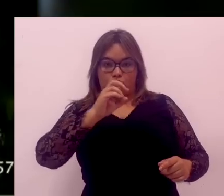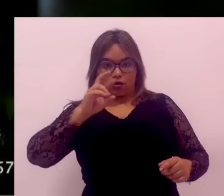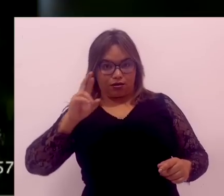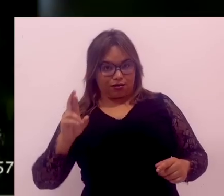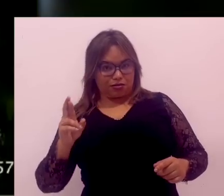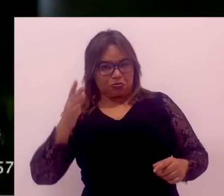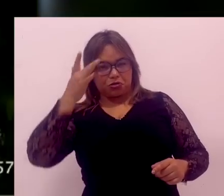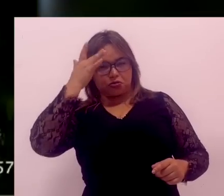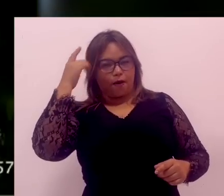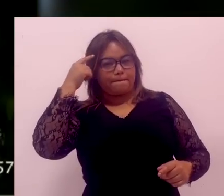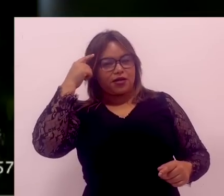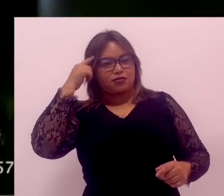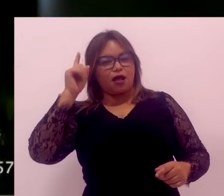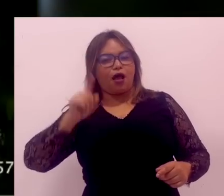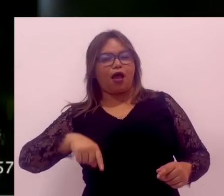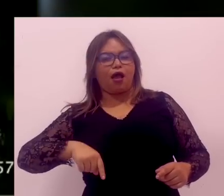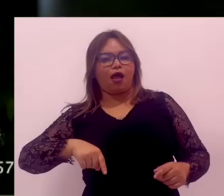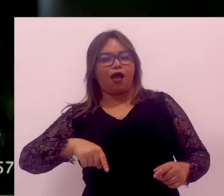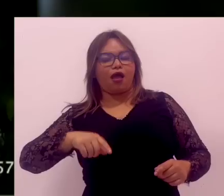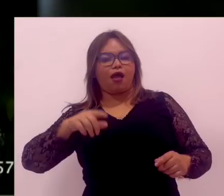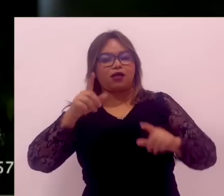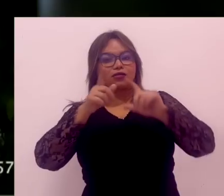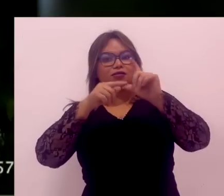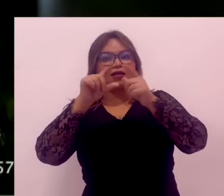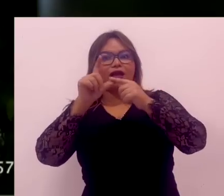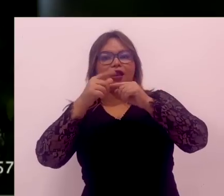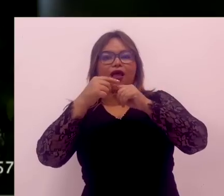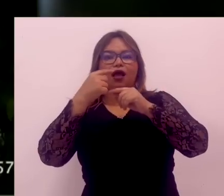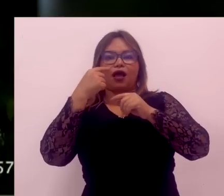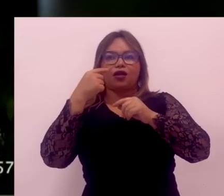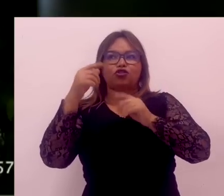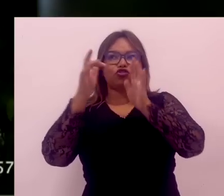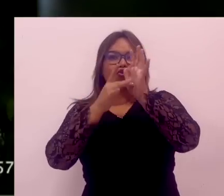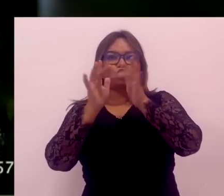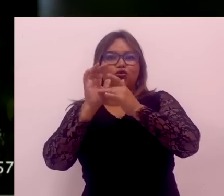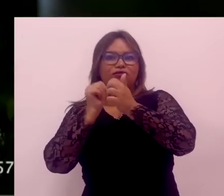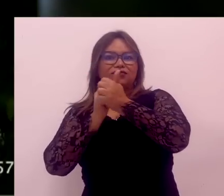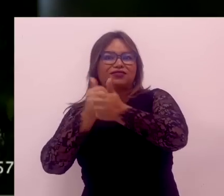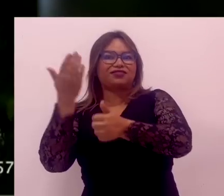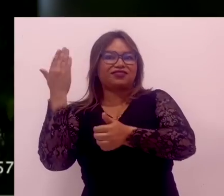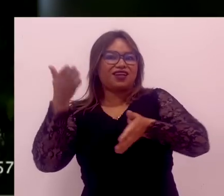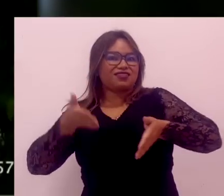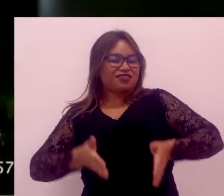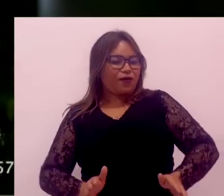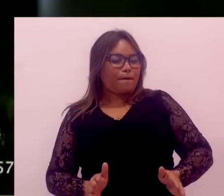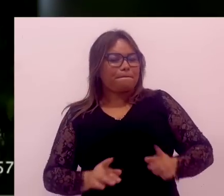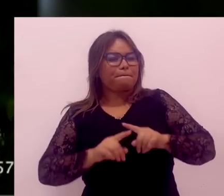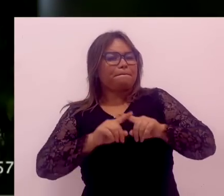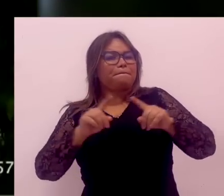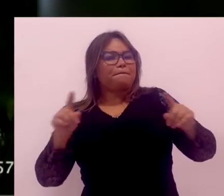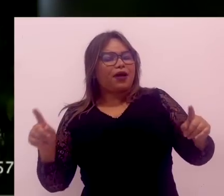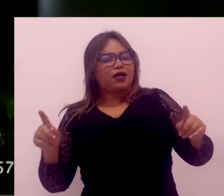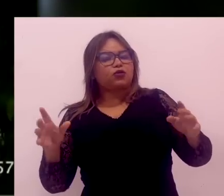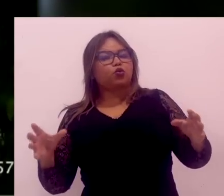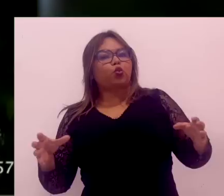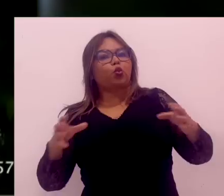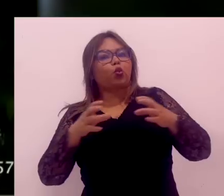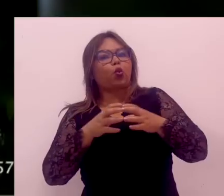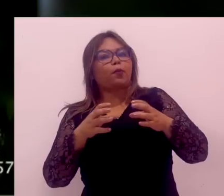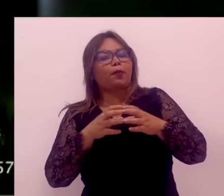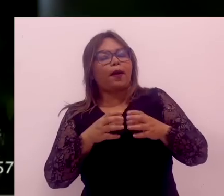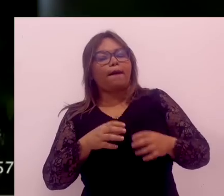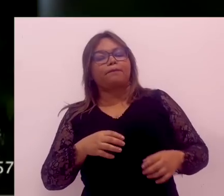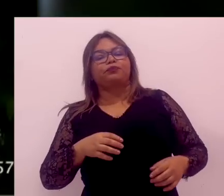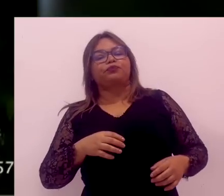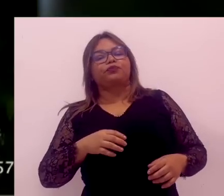aqui, é claro, um problema se você usar a sua lógica. Os magos vieram do Oriente e eles caminharam na direção da estrela. Então,